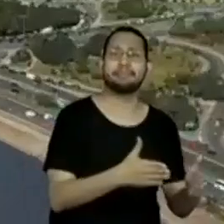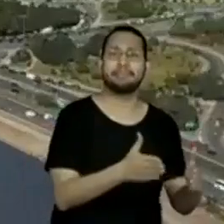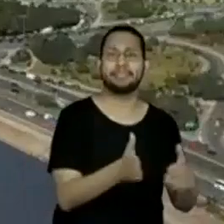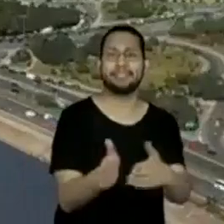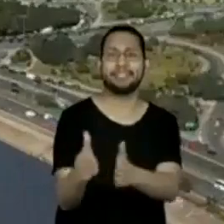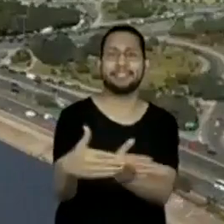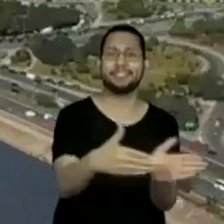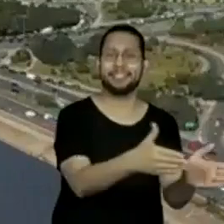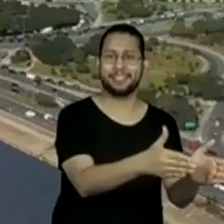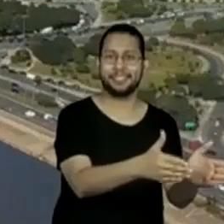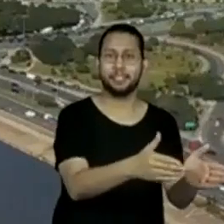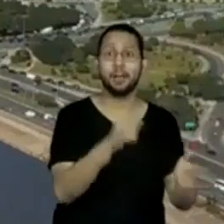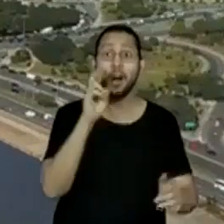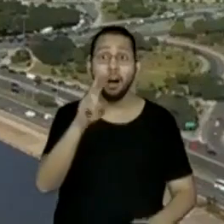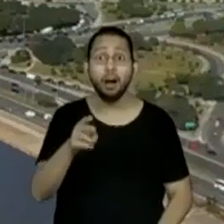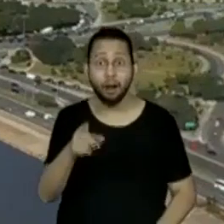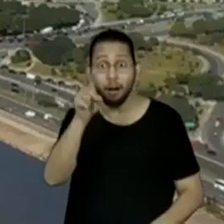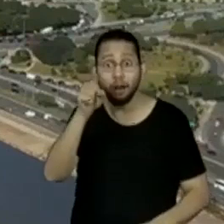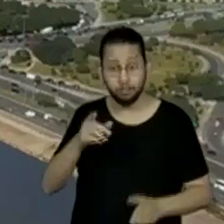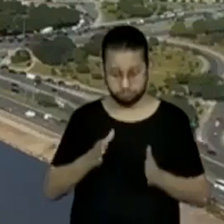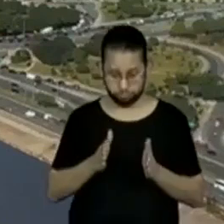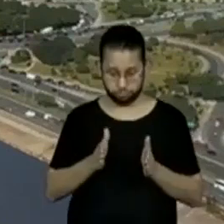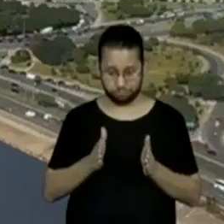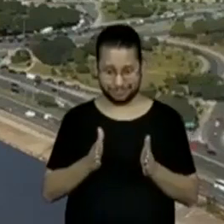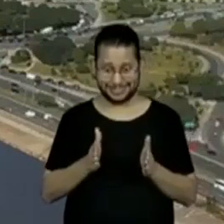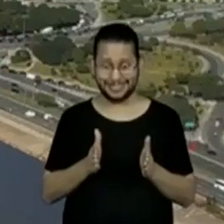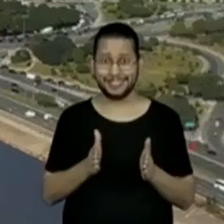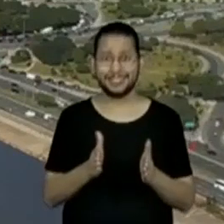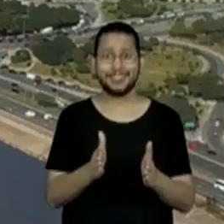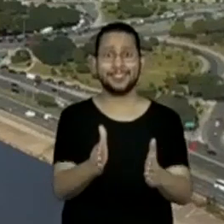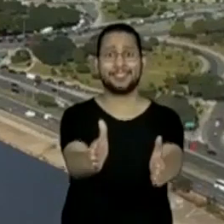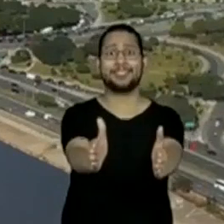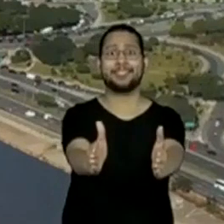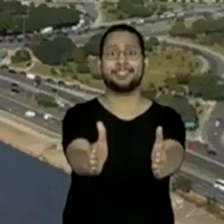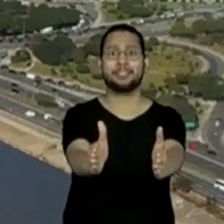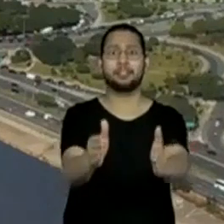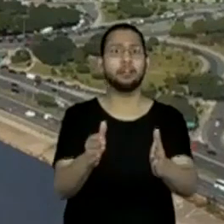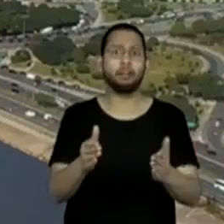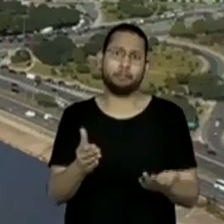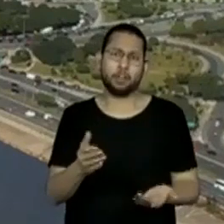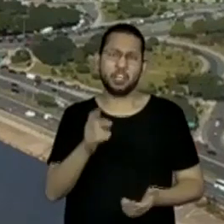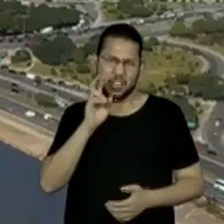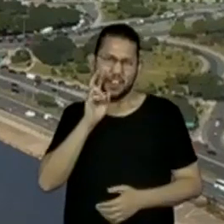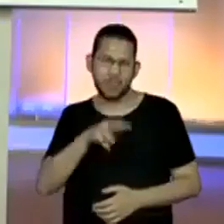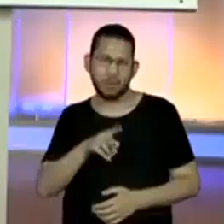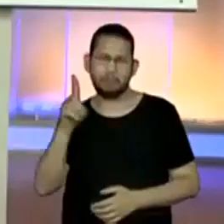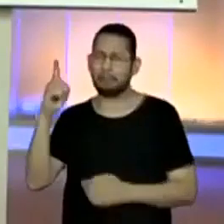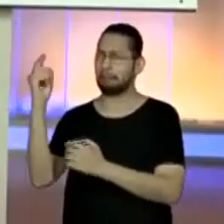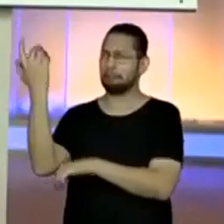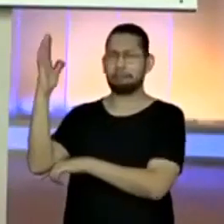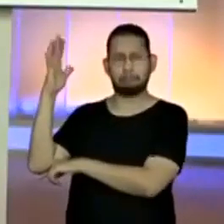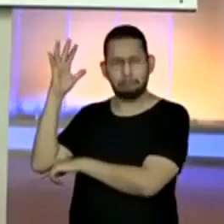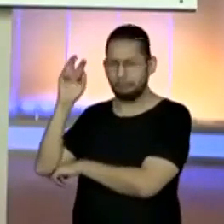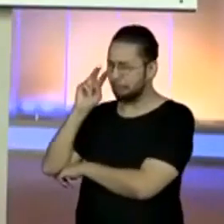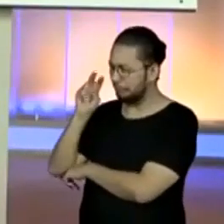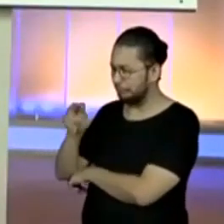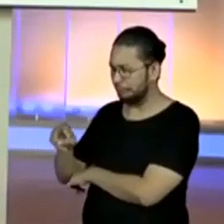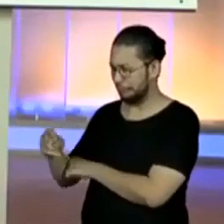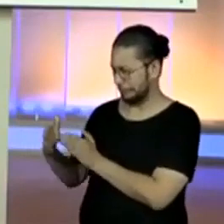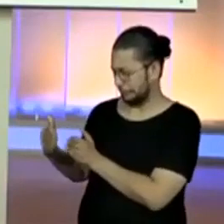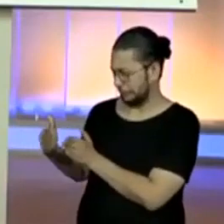interessante, bem retinho, bem canalizado. Você já viu algum rio purinho, lá na